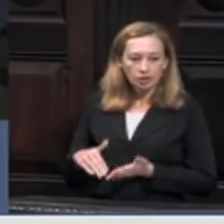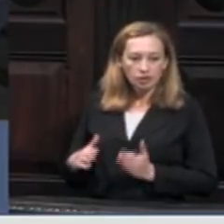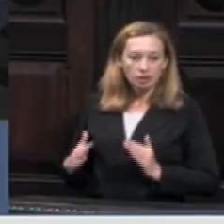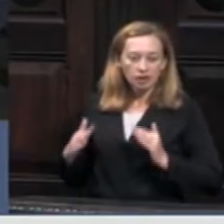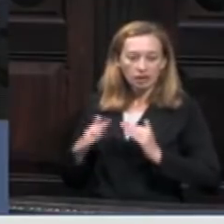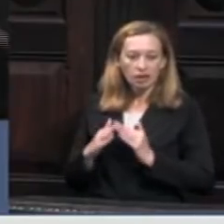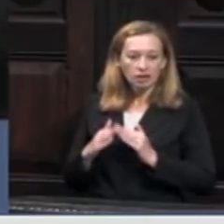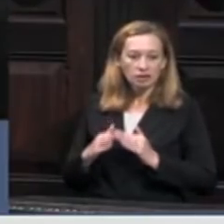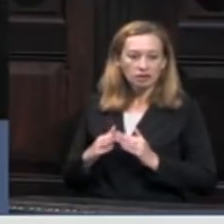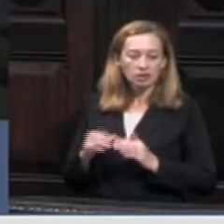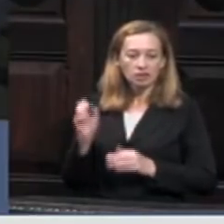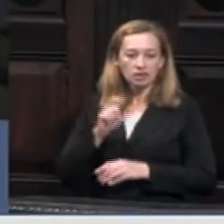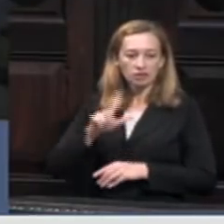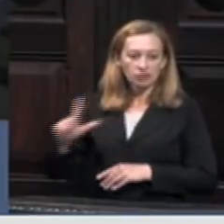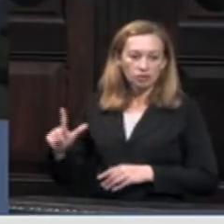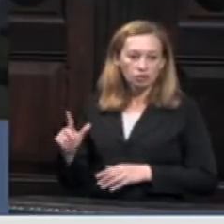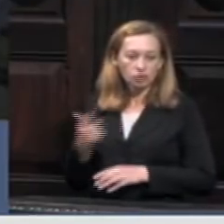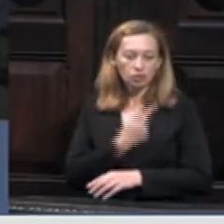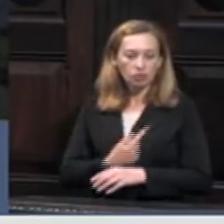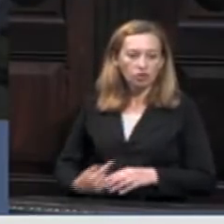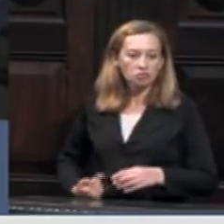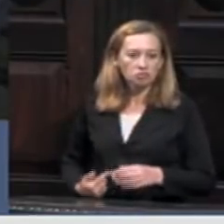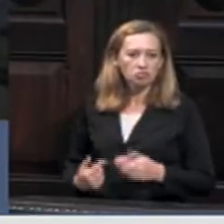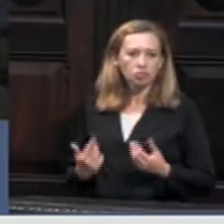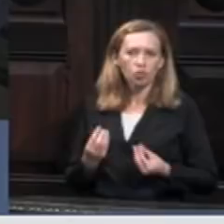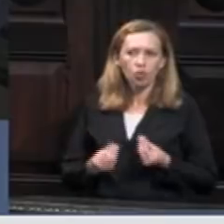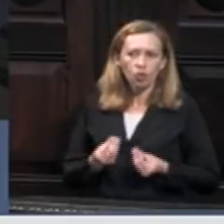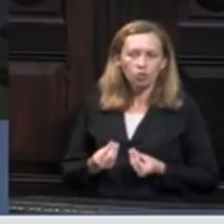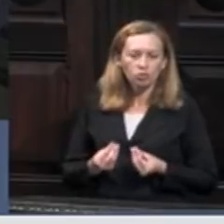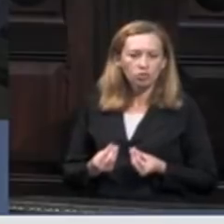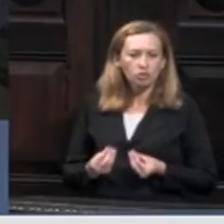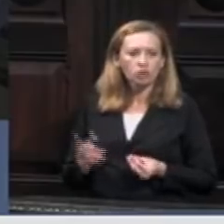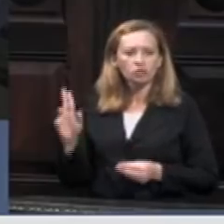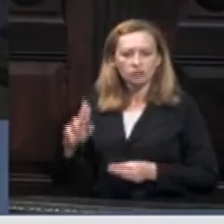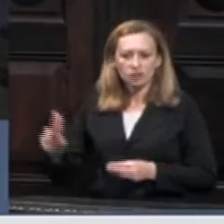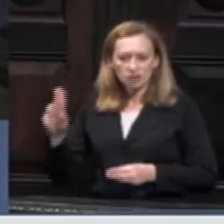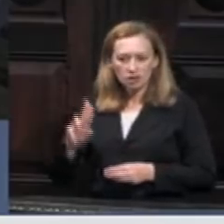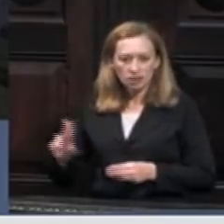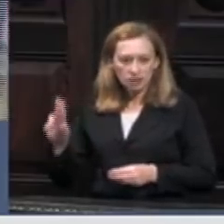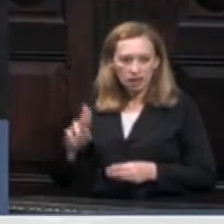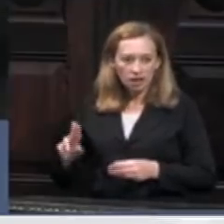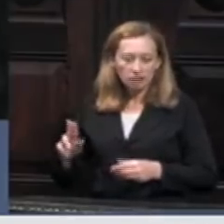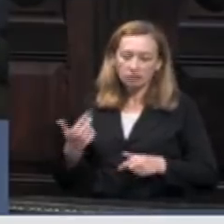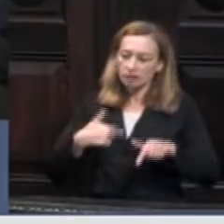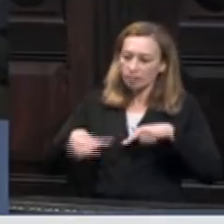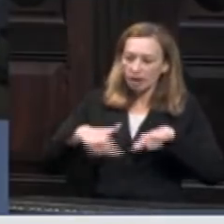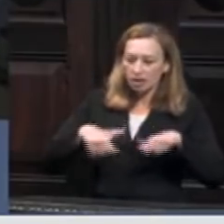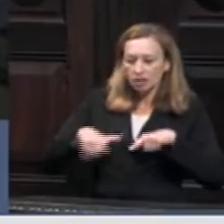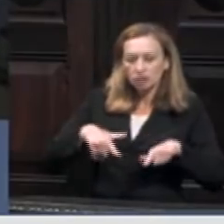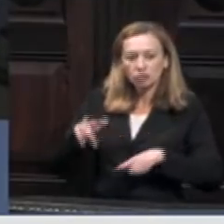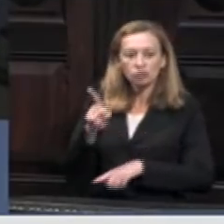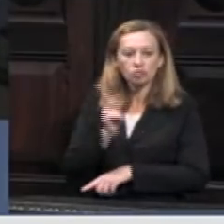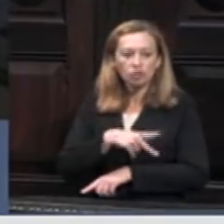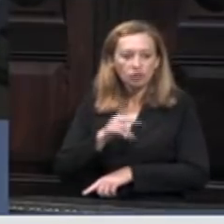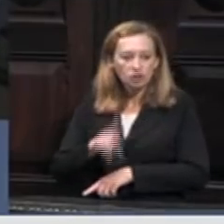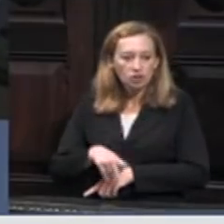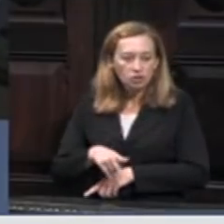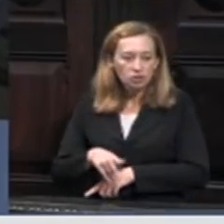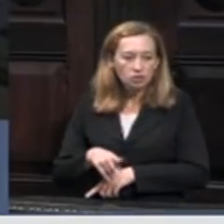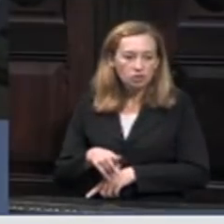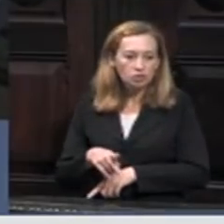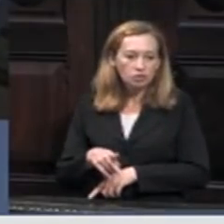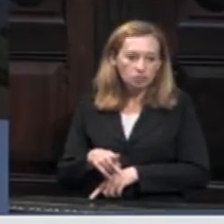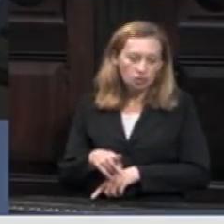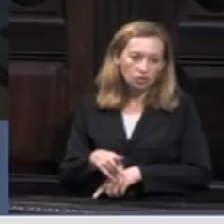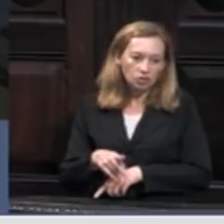do Governo. Não é possível as universidades ficarem trabalhando com professores temporários porque o governo não autoriza